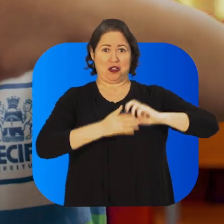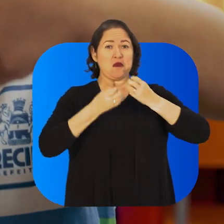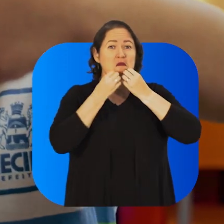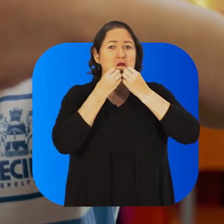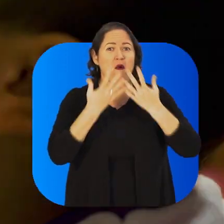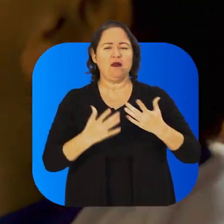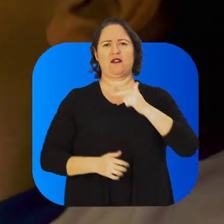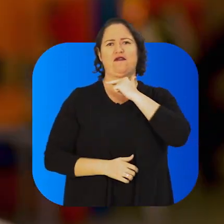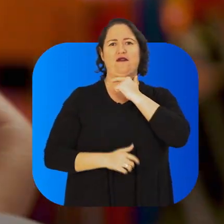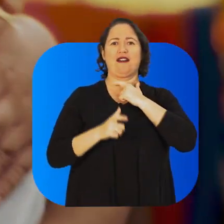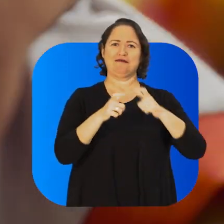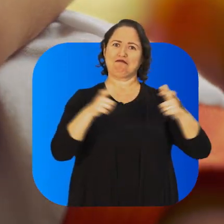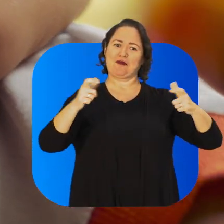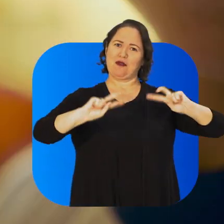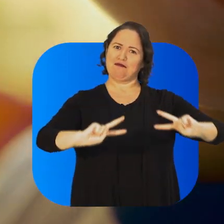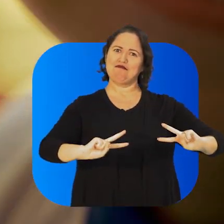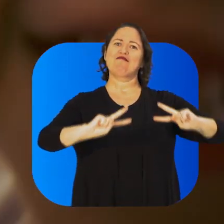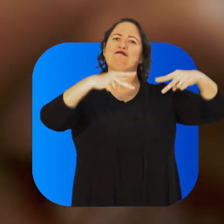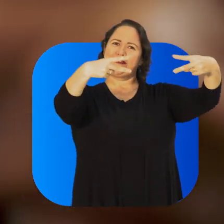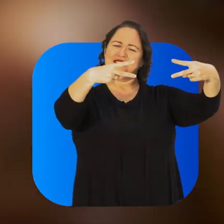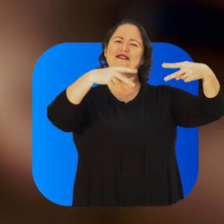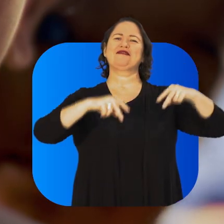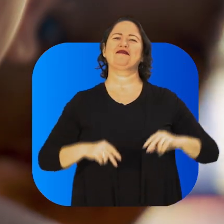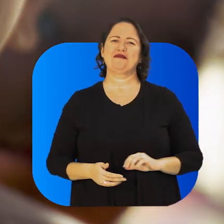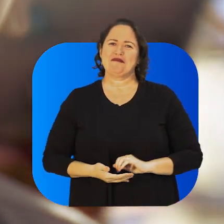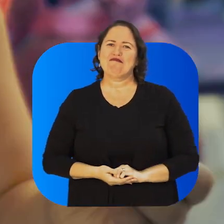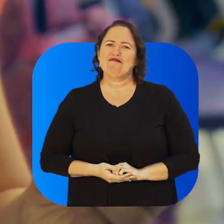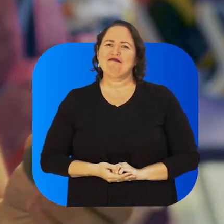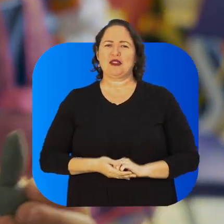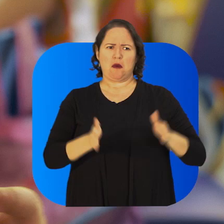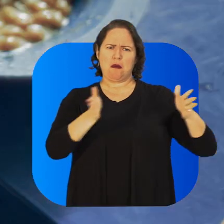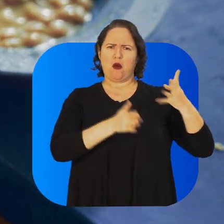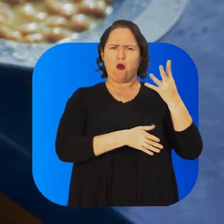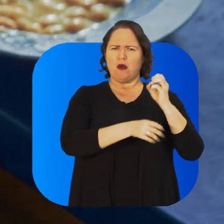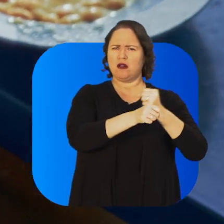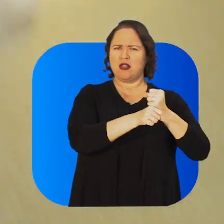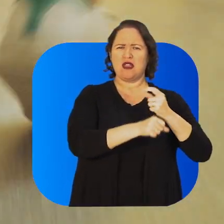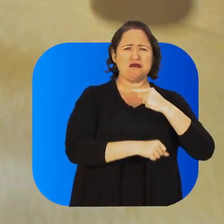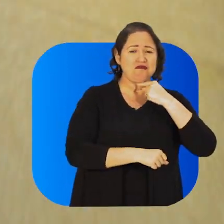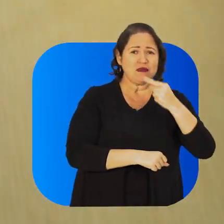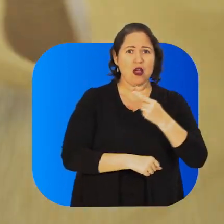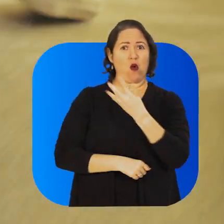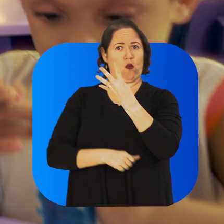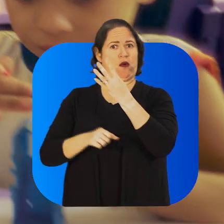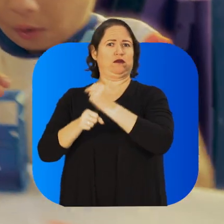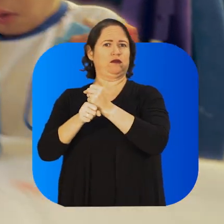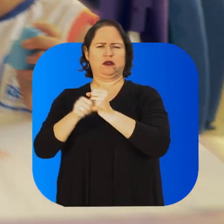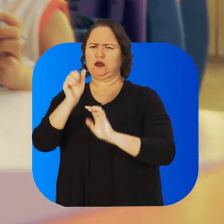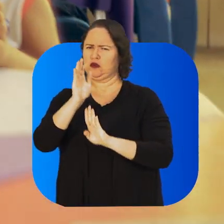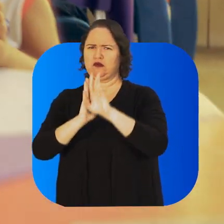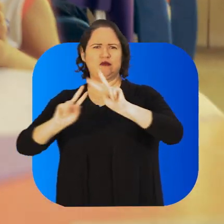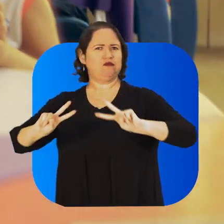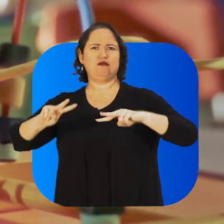Crescibilidade é dobrar o número de vagas nas creches. É fazer em 4 anos mais do que foi feito em 40.